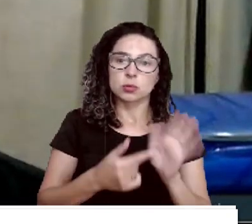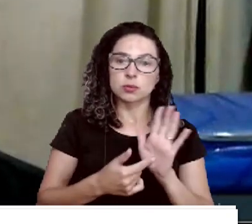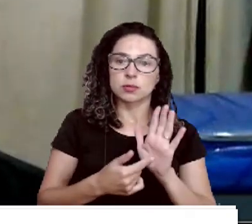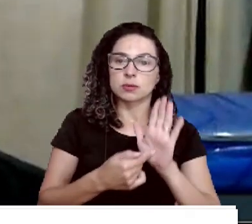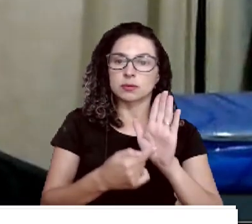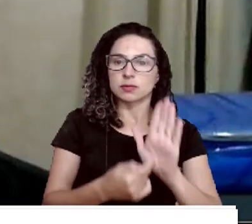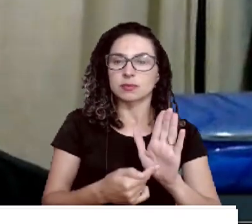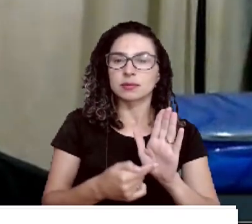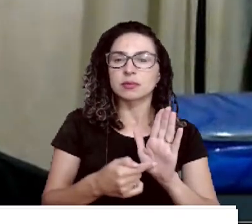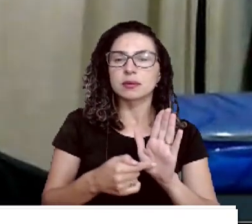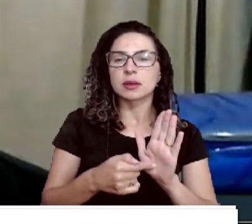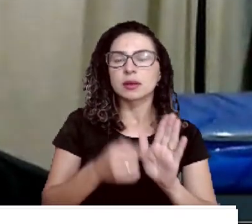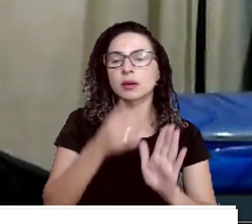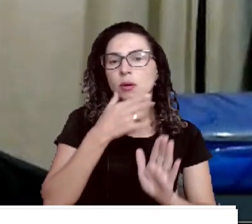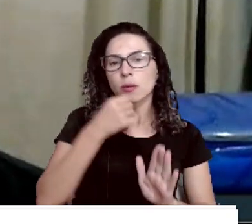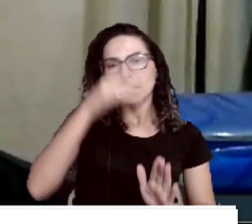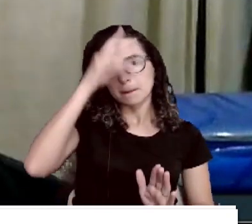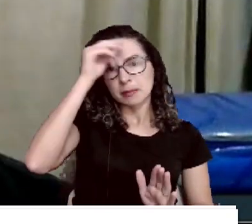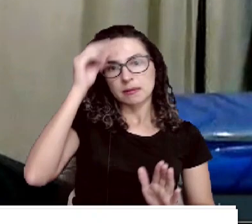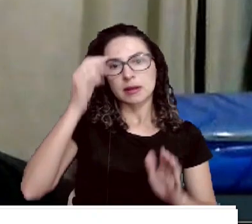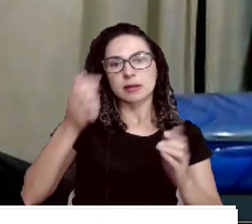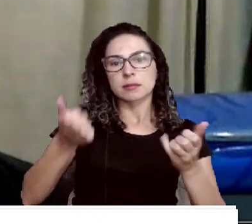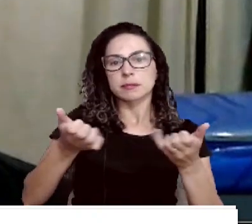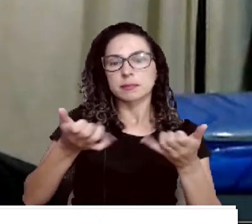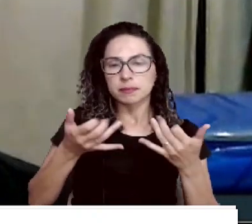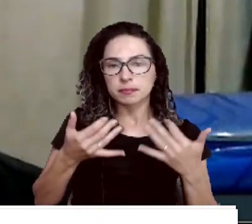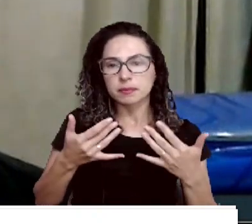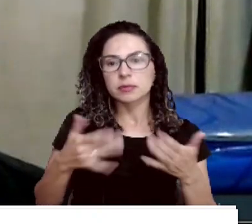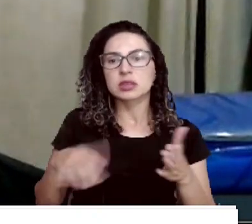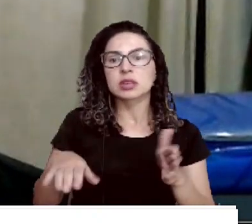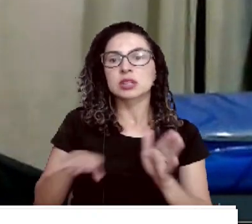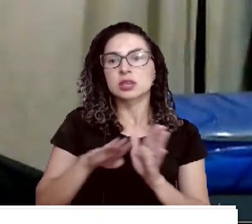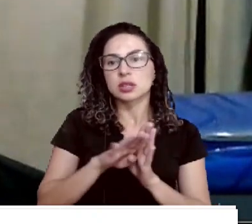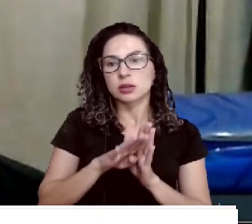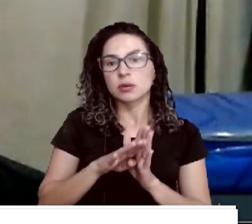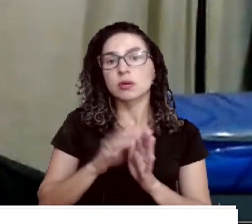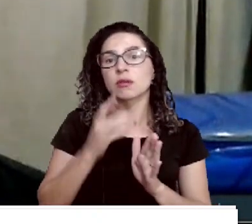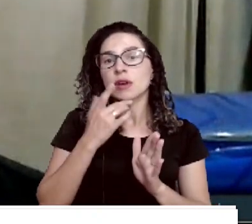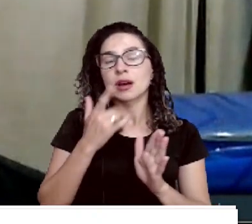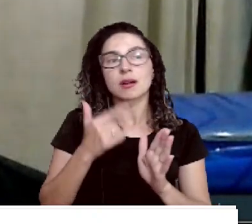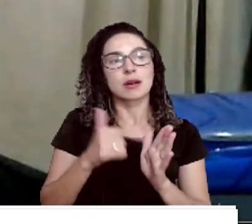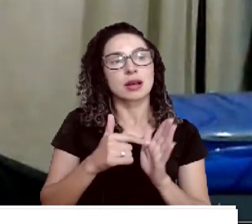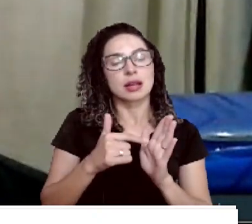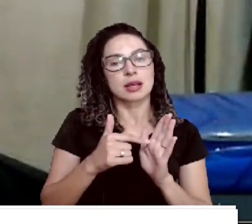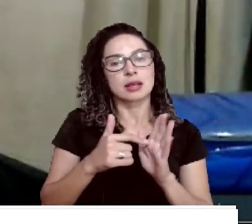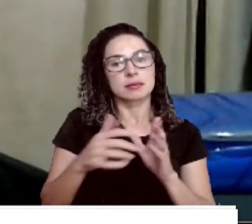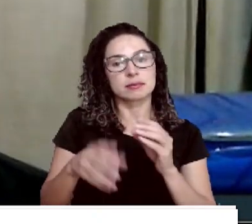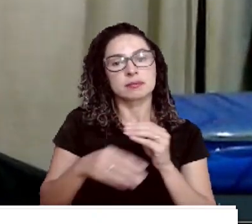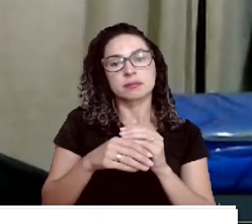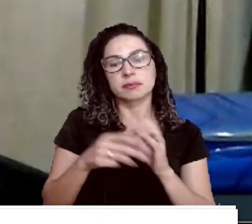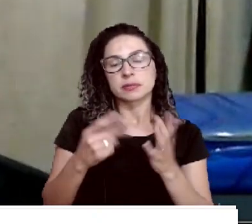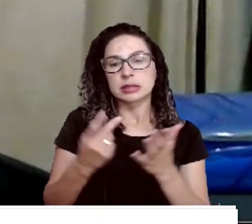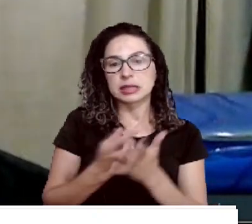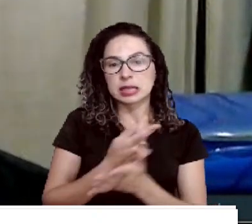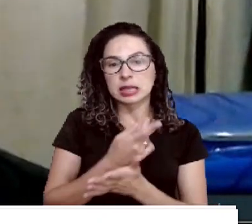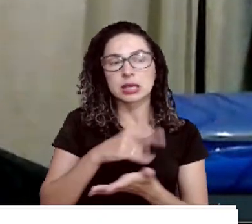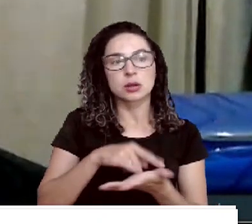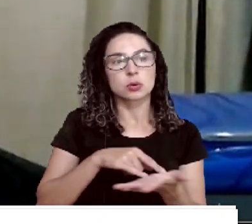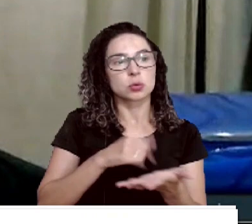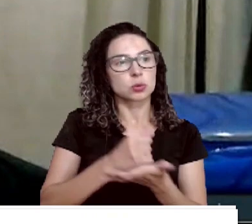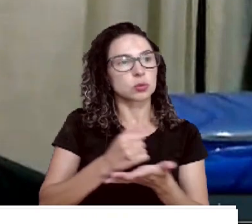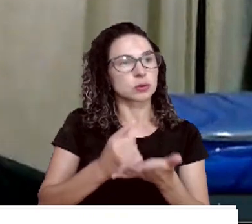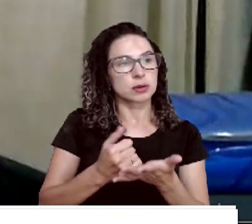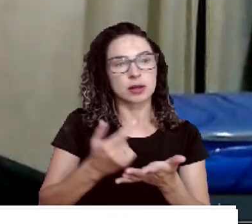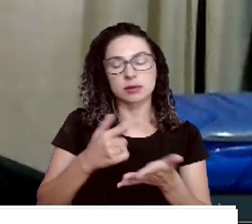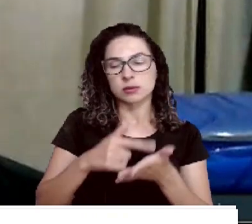reunião o prefeito mostrou para a gente, falou para a gente que chegou dizendo que estava irregular esse aditivo, irregular esse contrato, ele cai por terra, vamos dizer